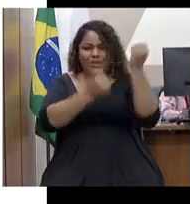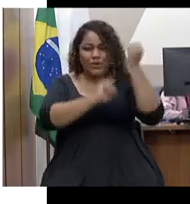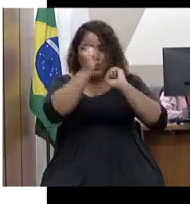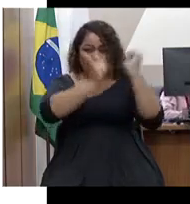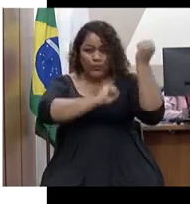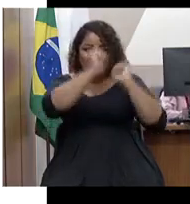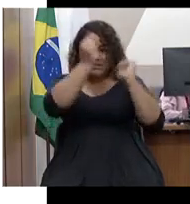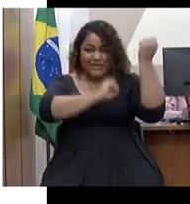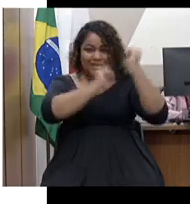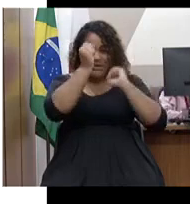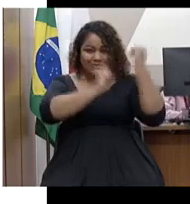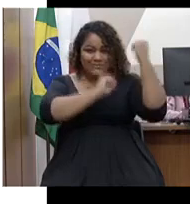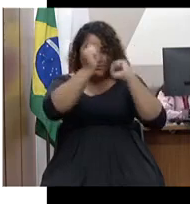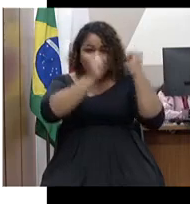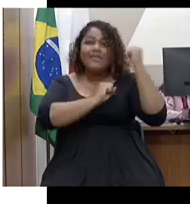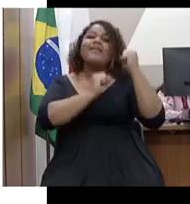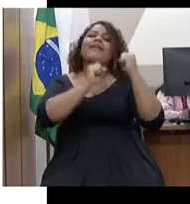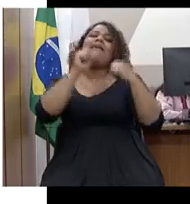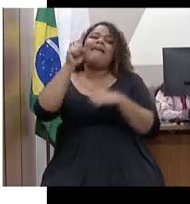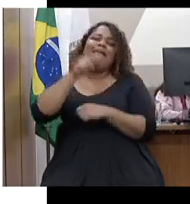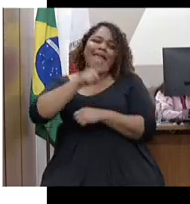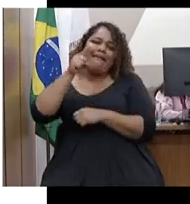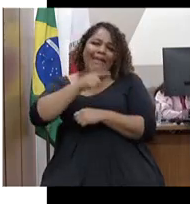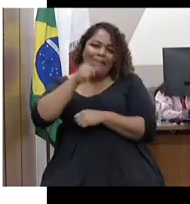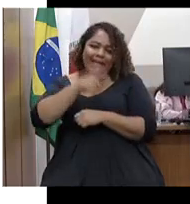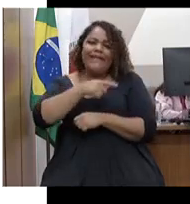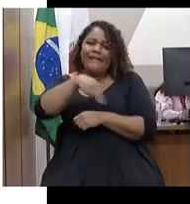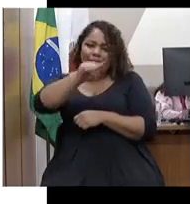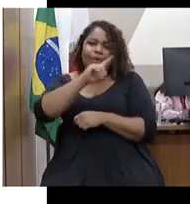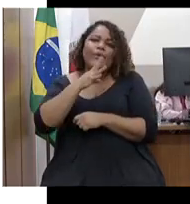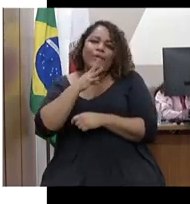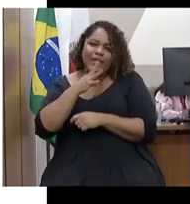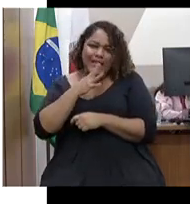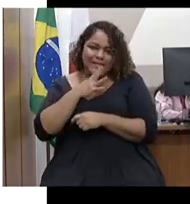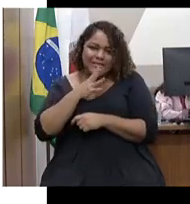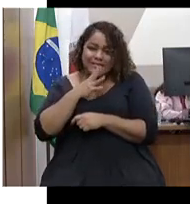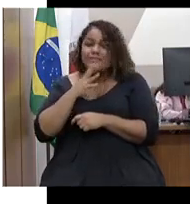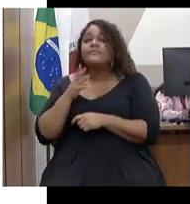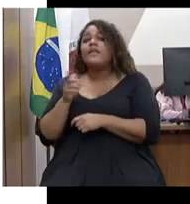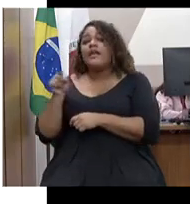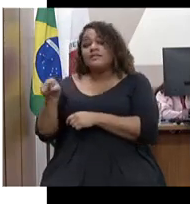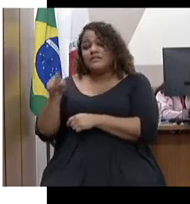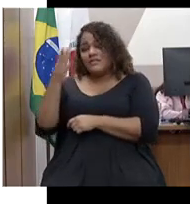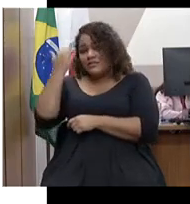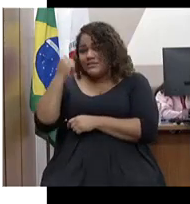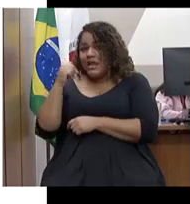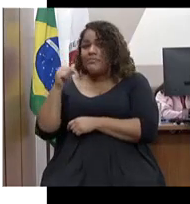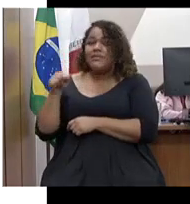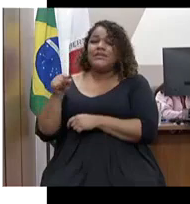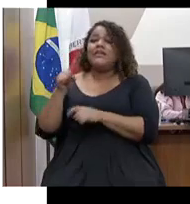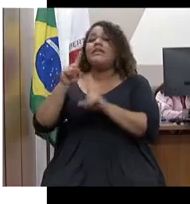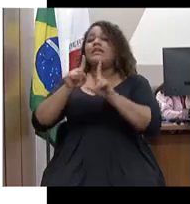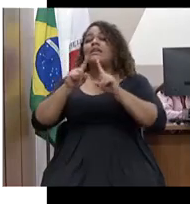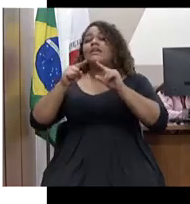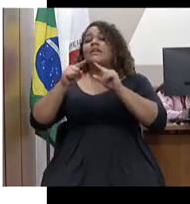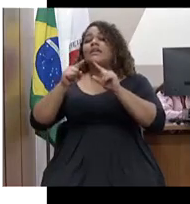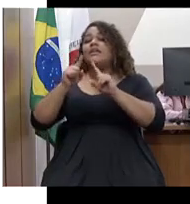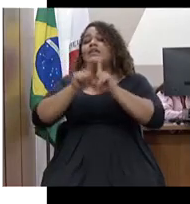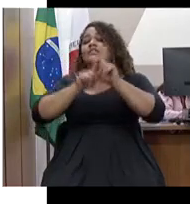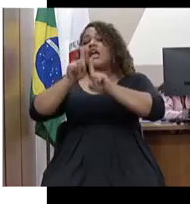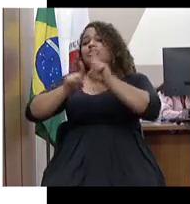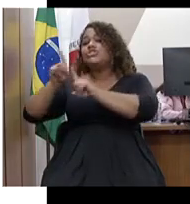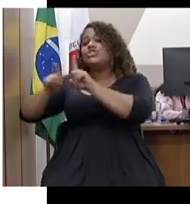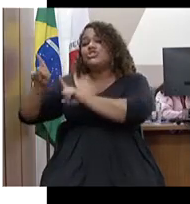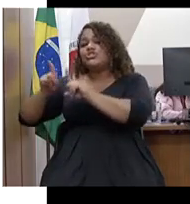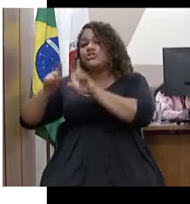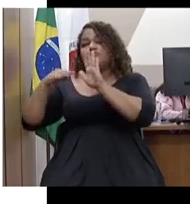de vezes Cada pecinha ele tá com a mão no lugar não é à toa que é a hora que você vê a estatística você vê que a estatística